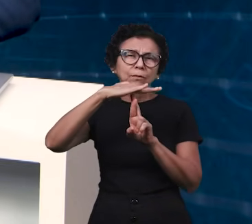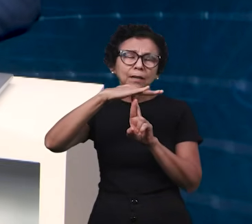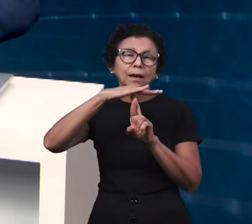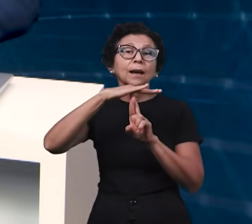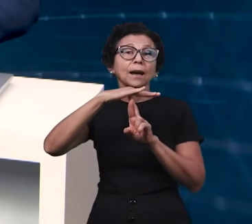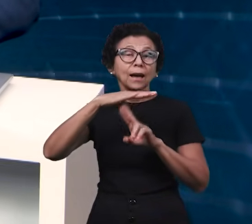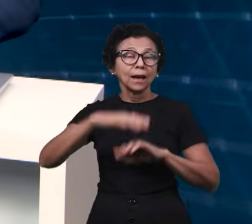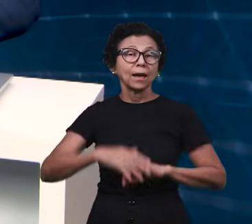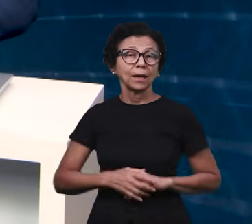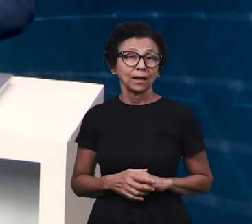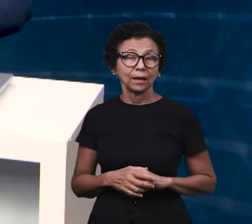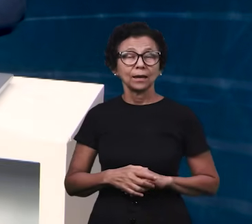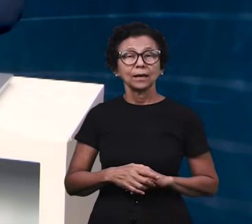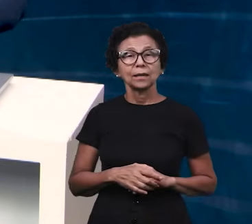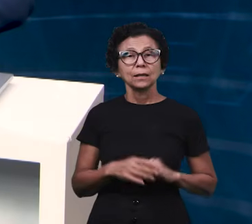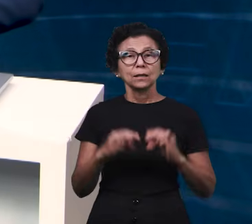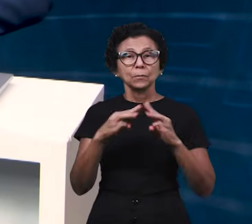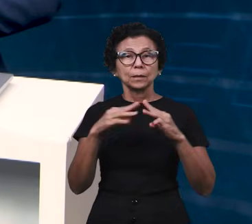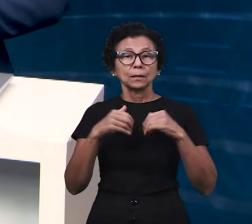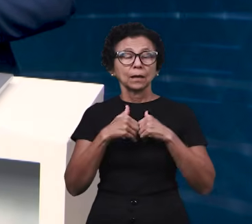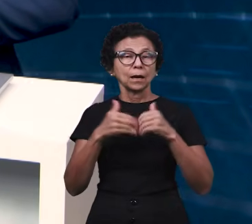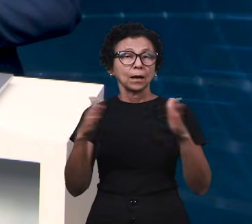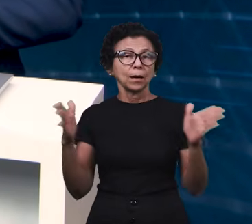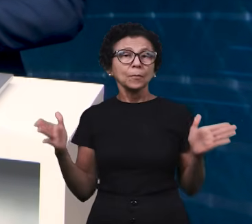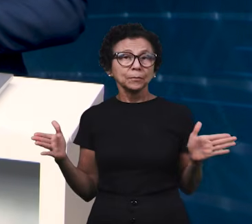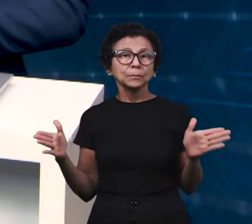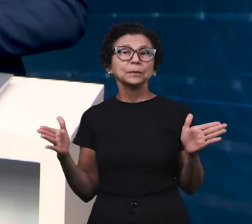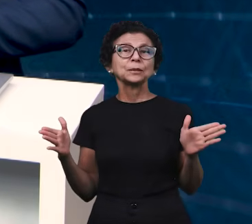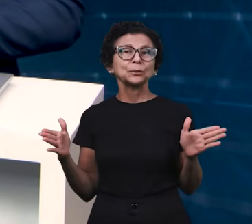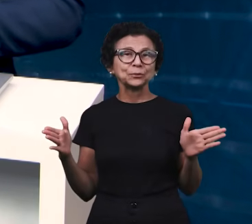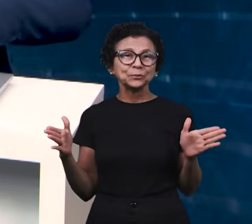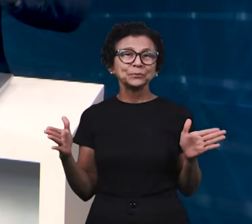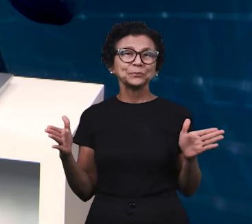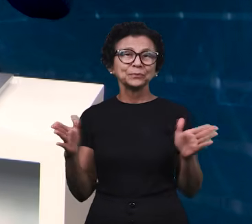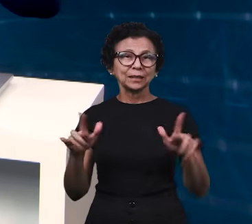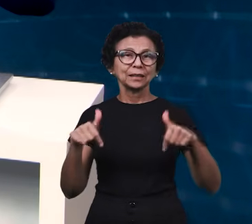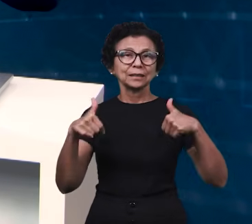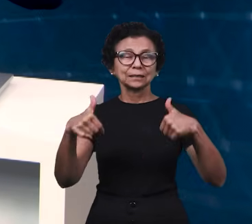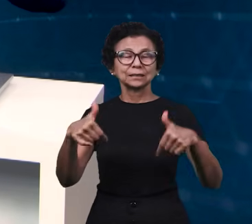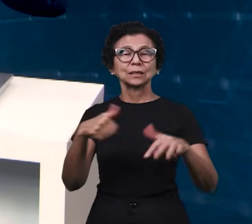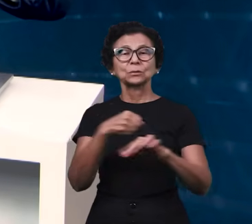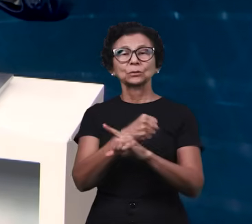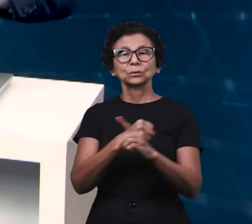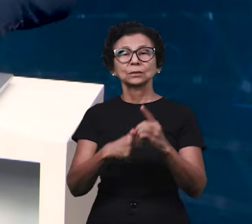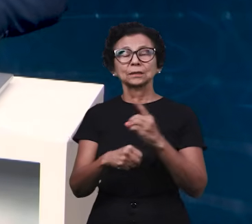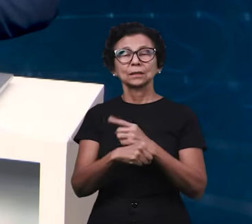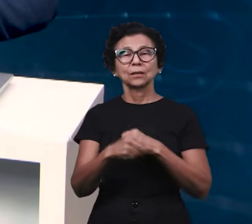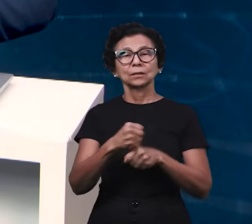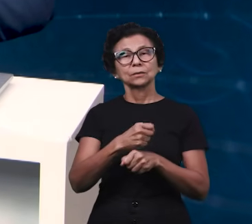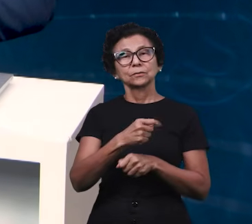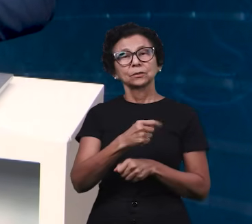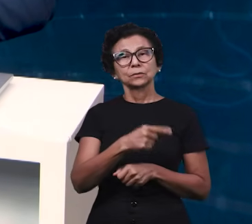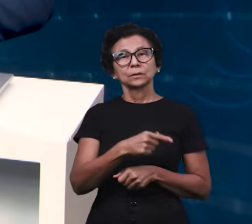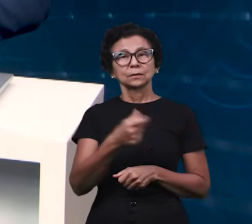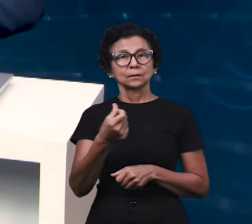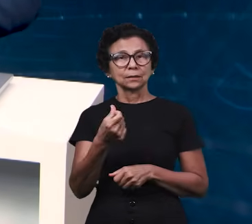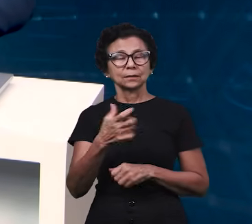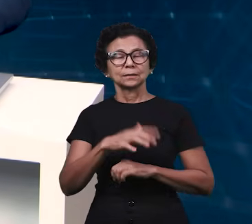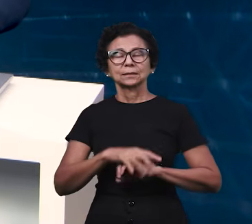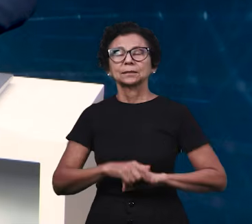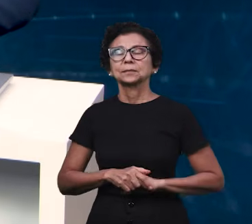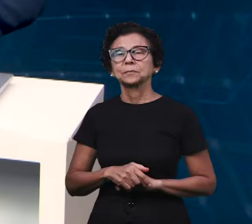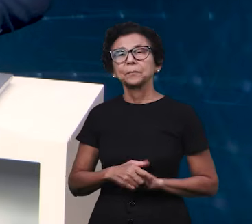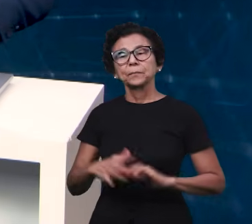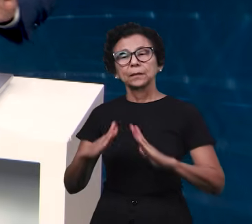rodoviária, que abriu as portas para a primeira edição da Ação Social de 2026, promovida ali pela Igreja